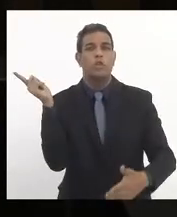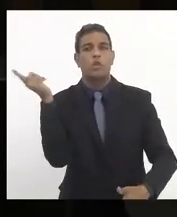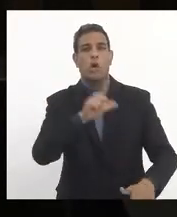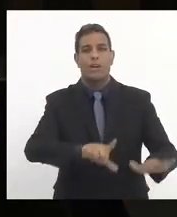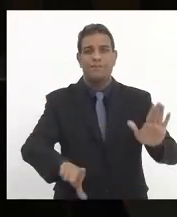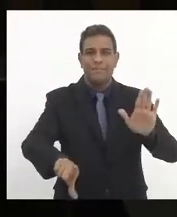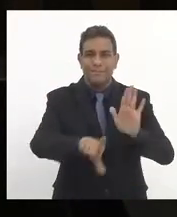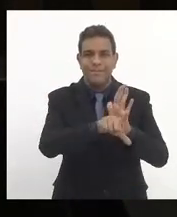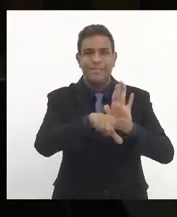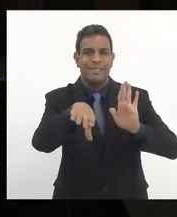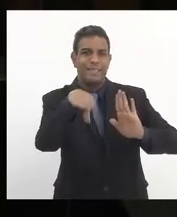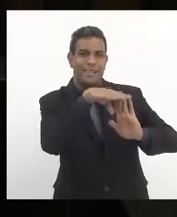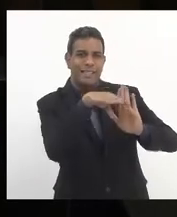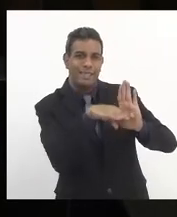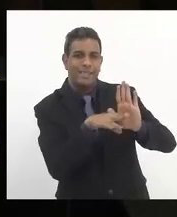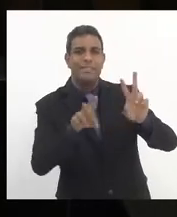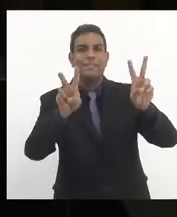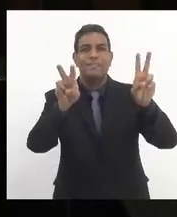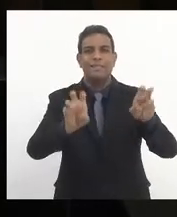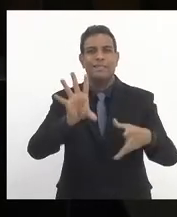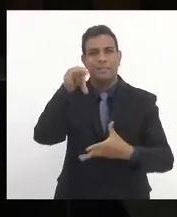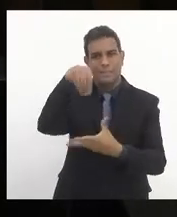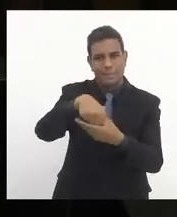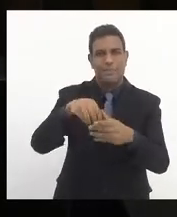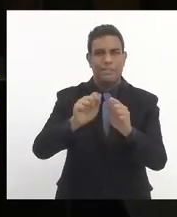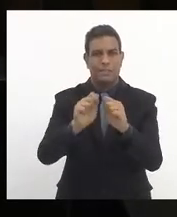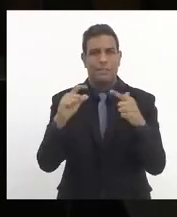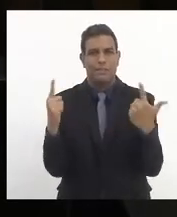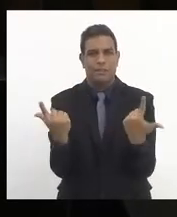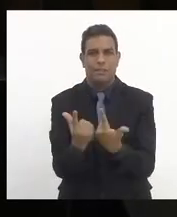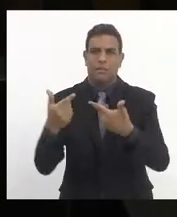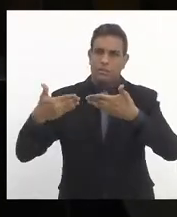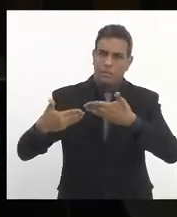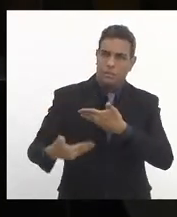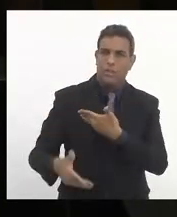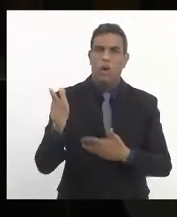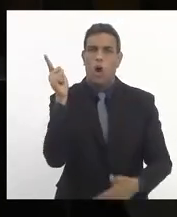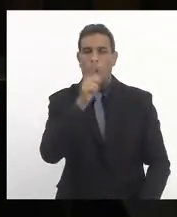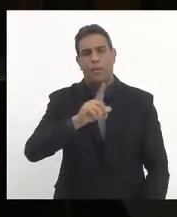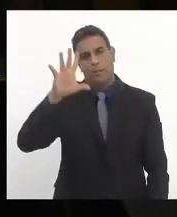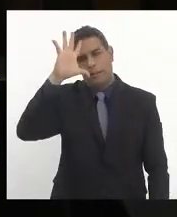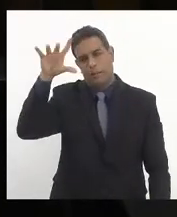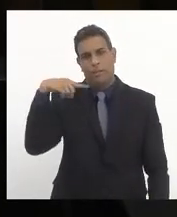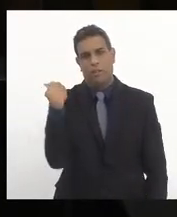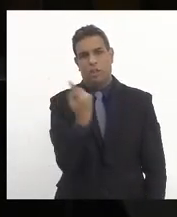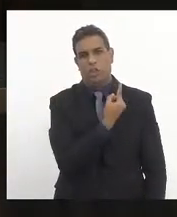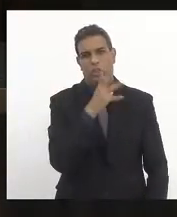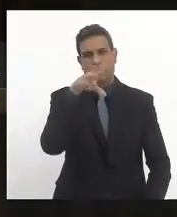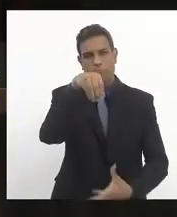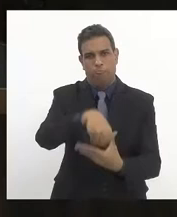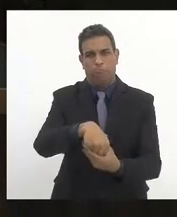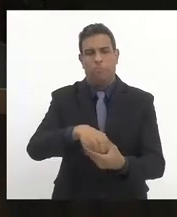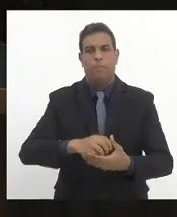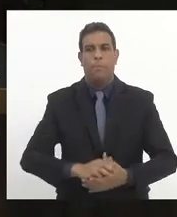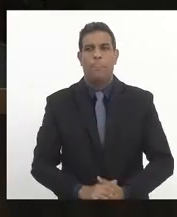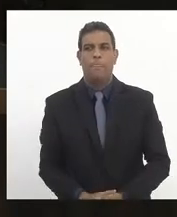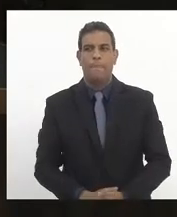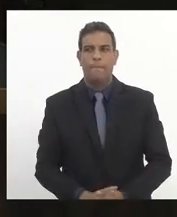seja um tema que o Parlamento possa refletir. Muito obrigado, senhora presidente.